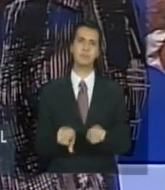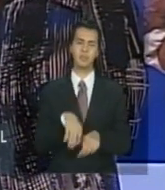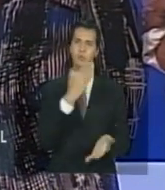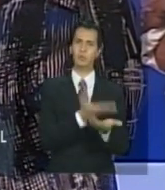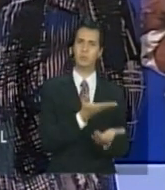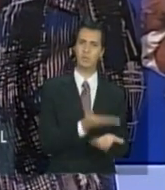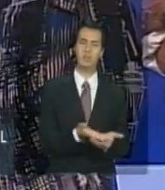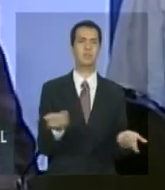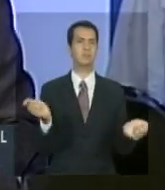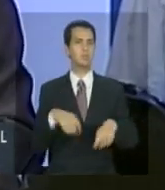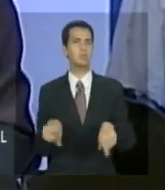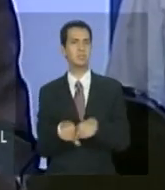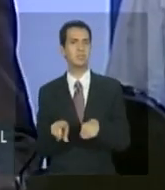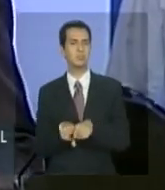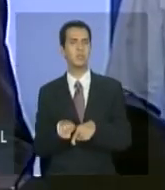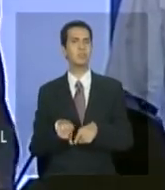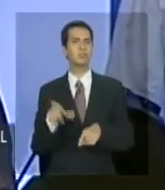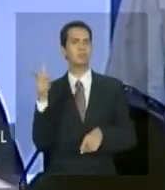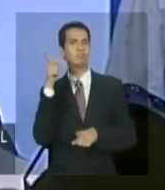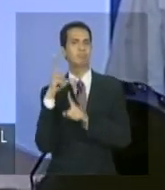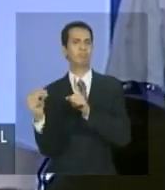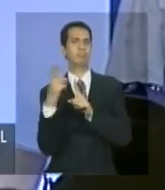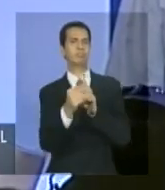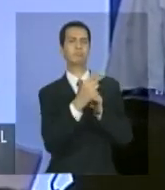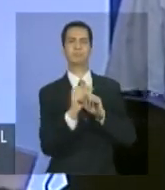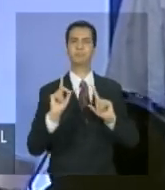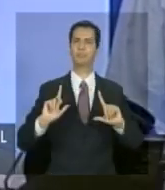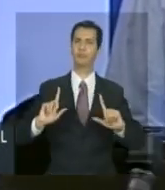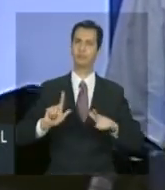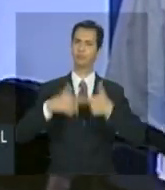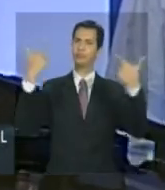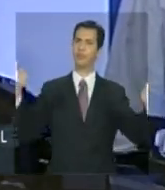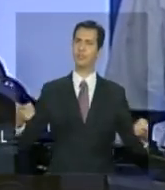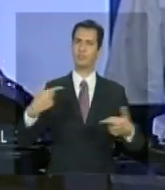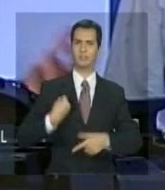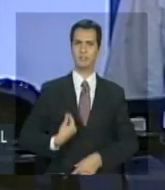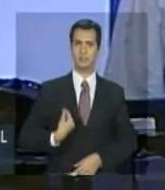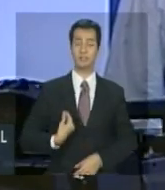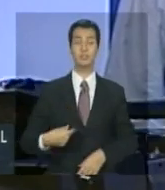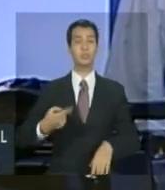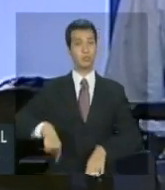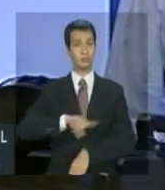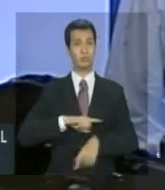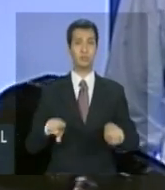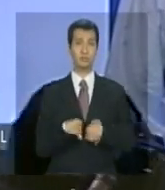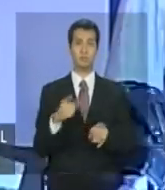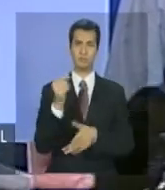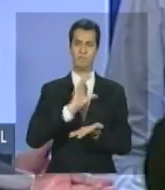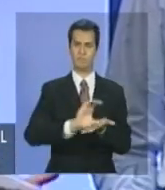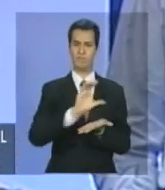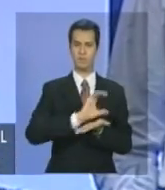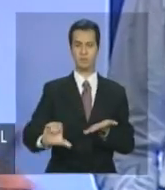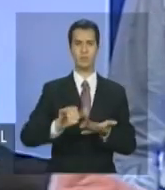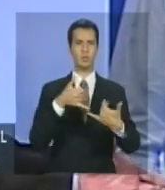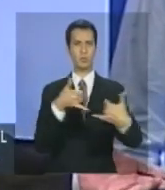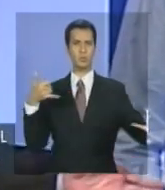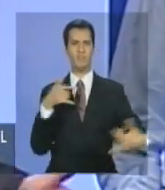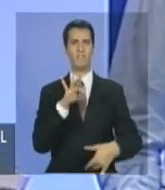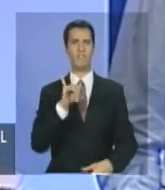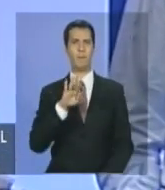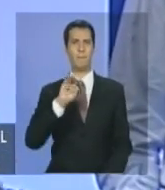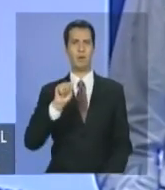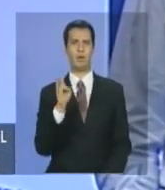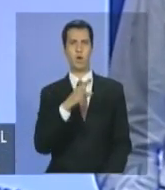se transformar em pessoas vitoriosas, como a Jaque colocou aqui para vocês. Estamos fazendo investimentos em fibras óticas, a senhora sabe, já temos